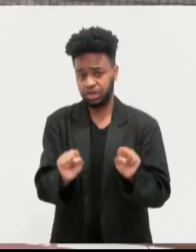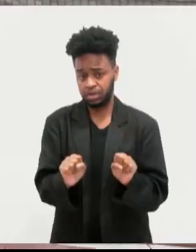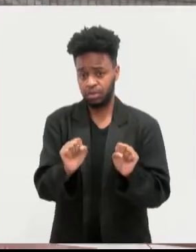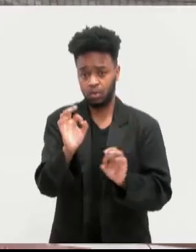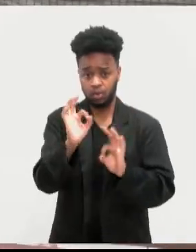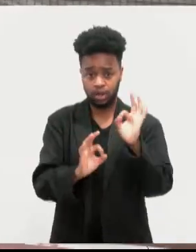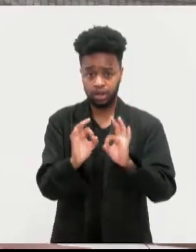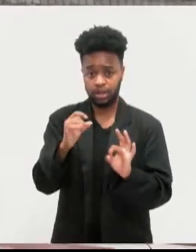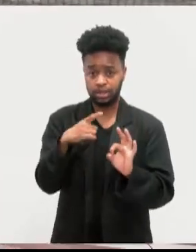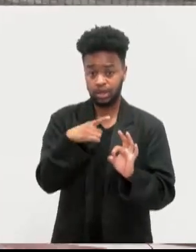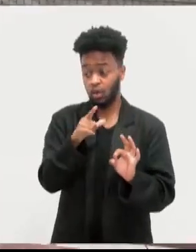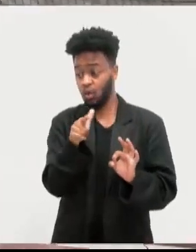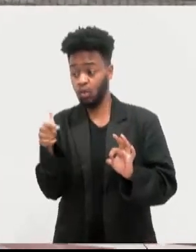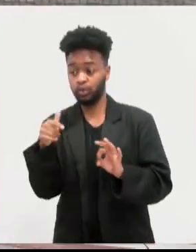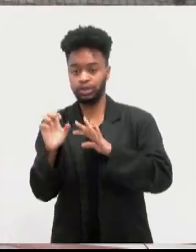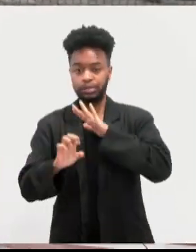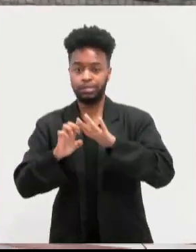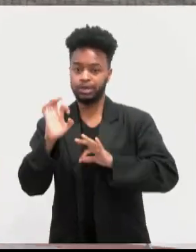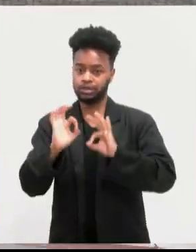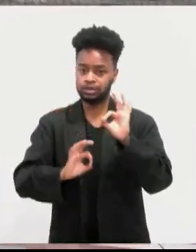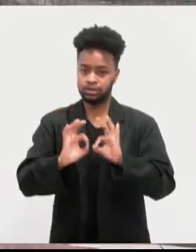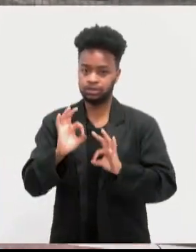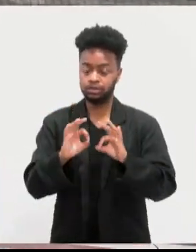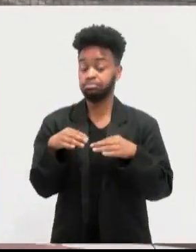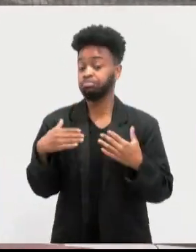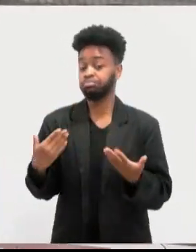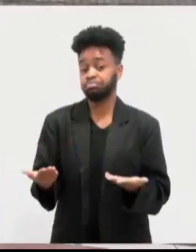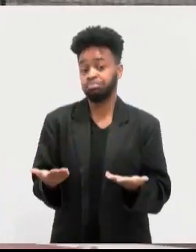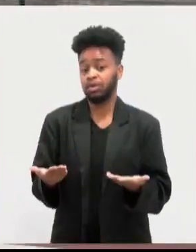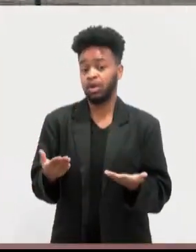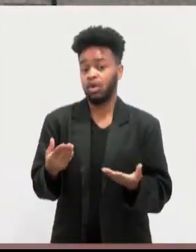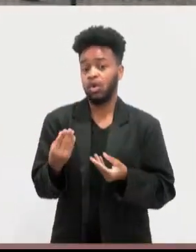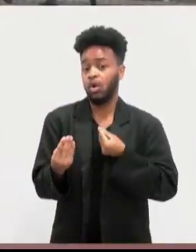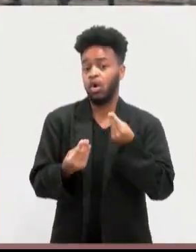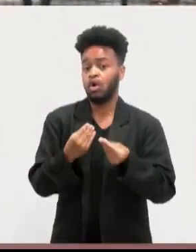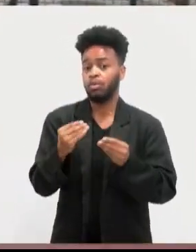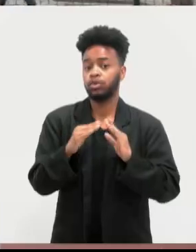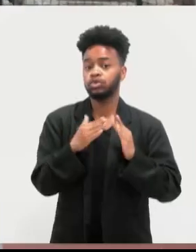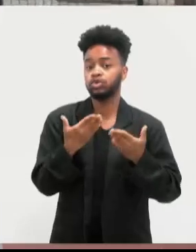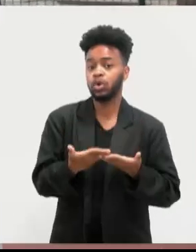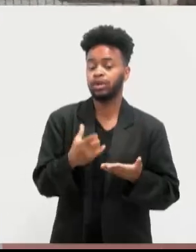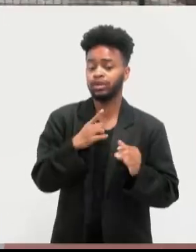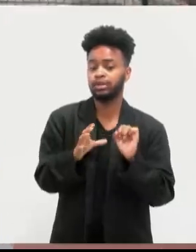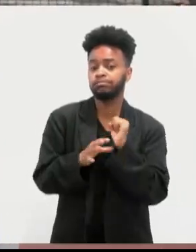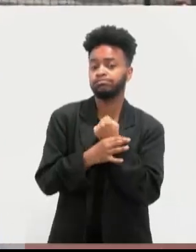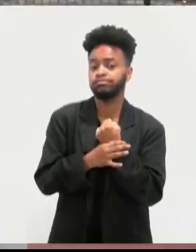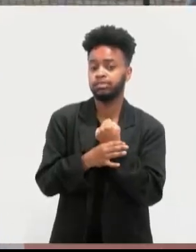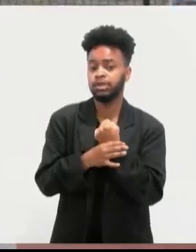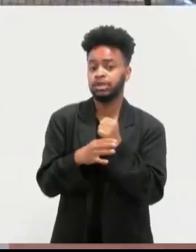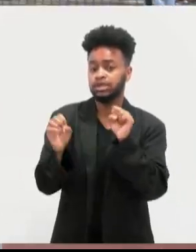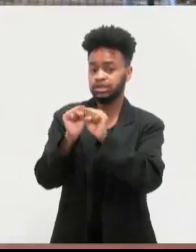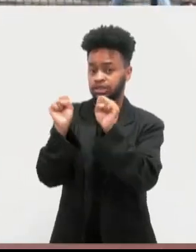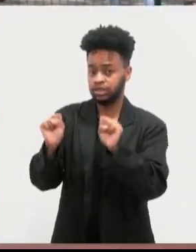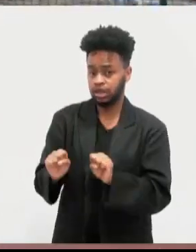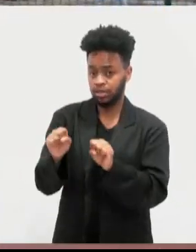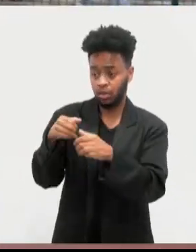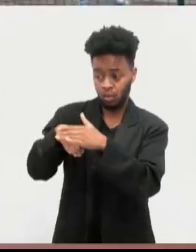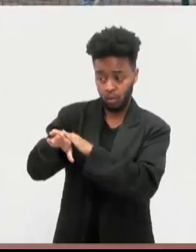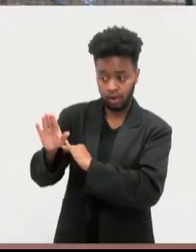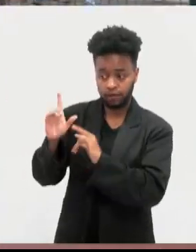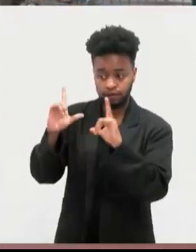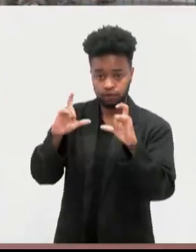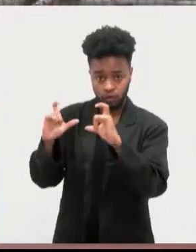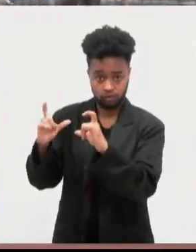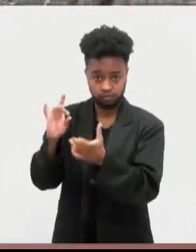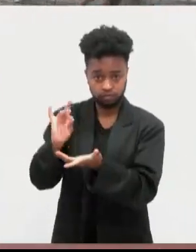uma terceira empresa. Até que ponto a instituição de ensino ela tem a total garantia que esse sistema onde as fotos são armazenadas